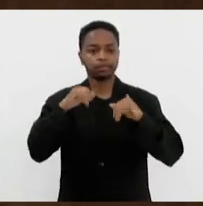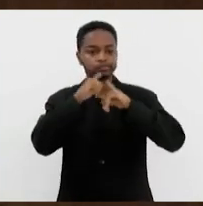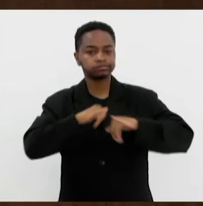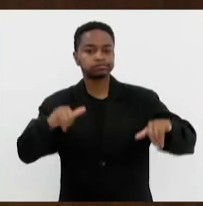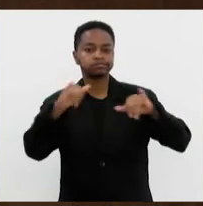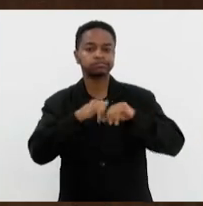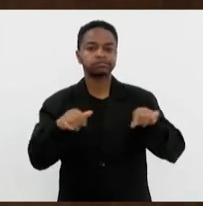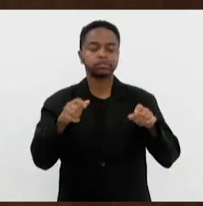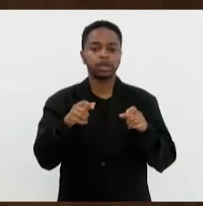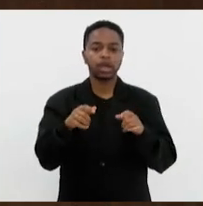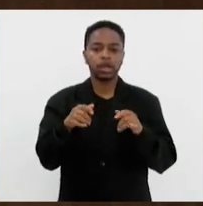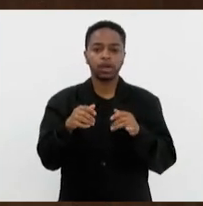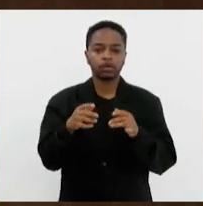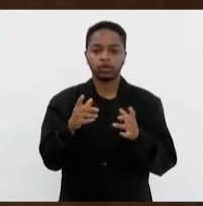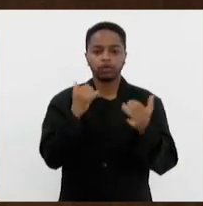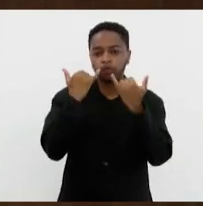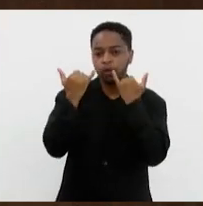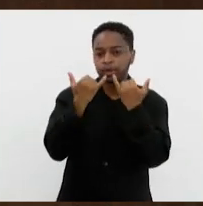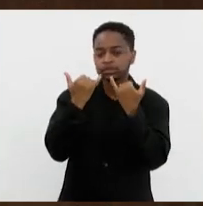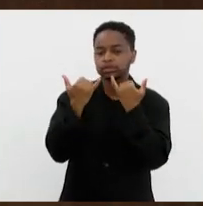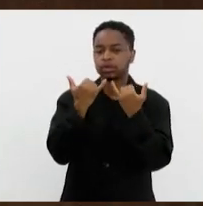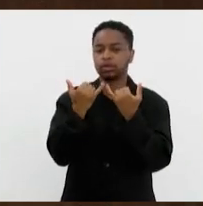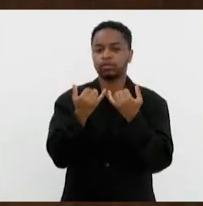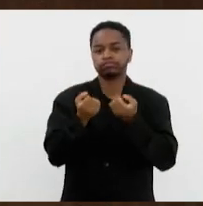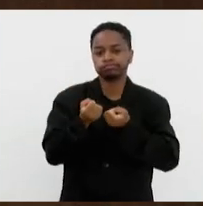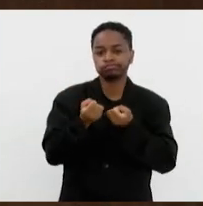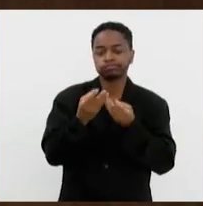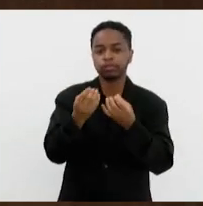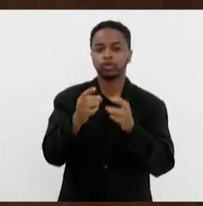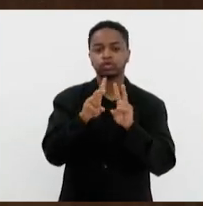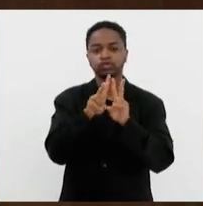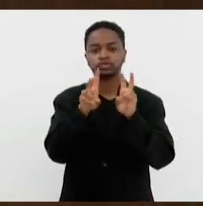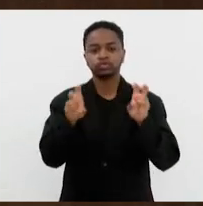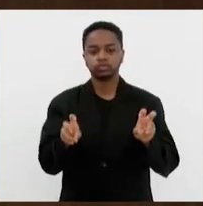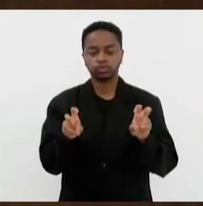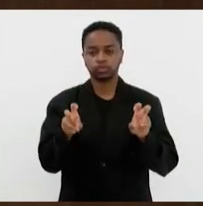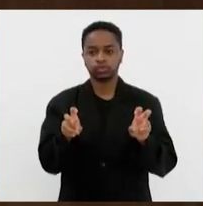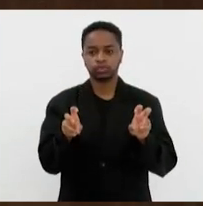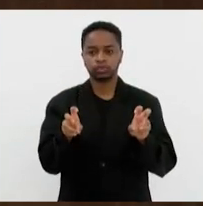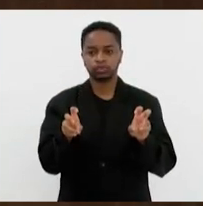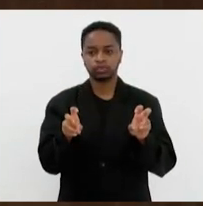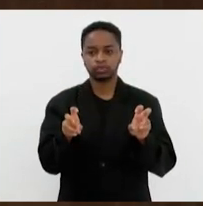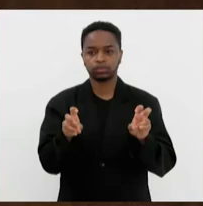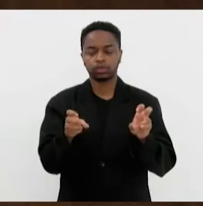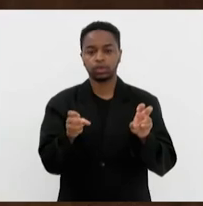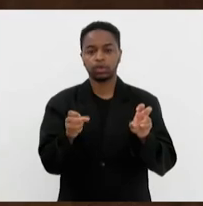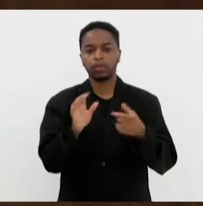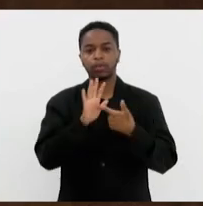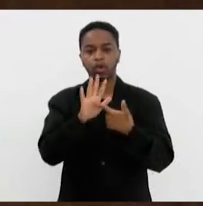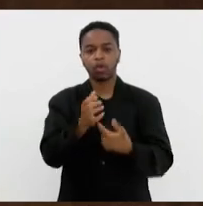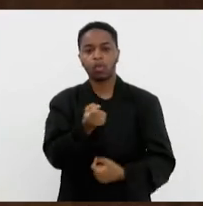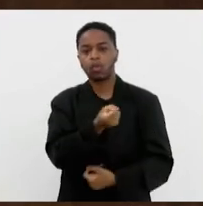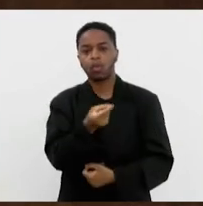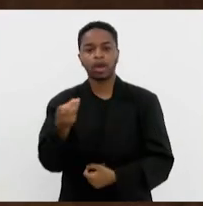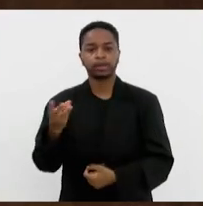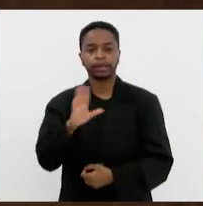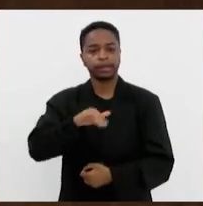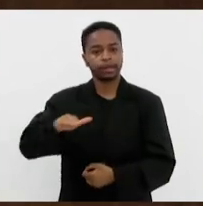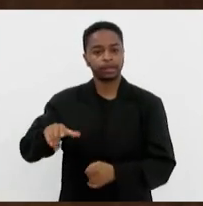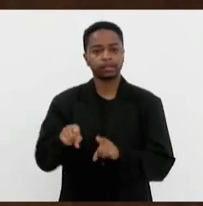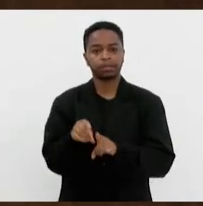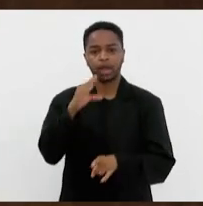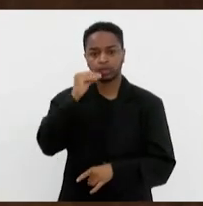divulgações e informações, né, acerca da desprovação de quantidade de crianças e adolescentes que